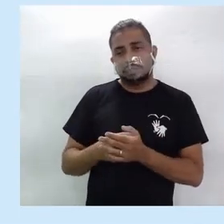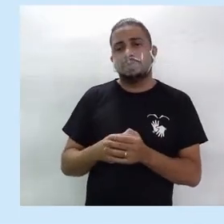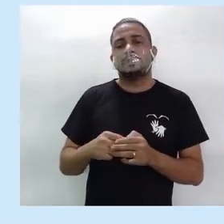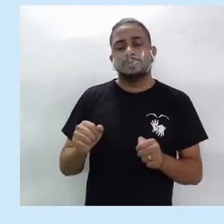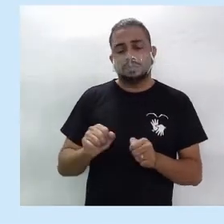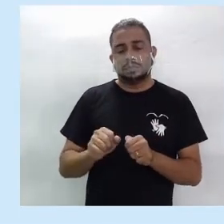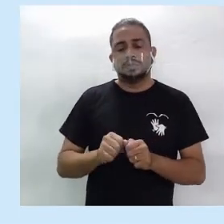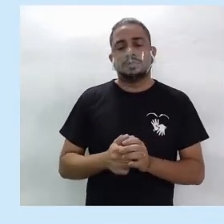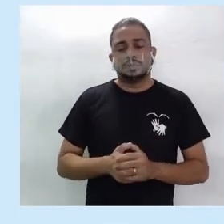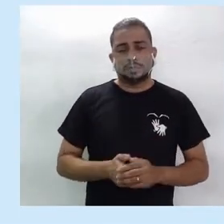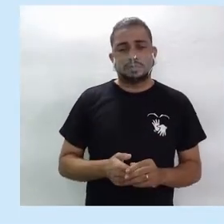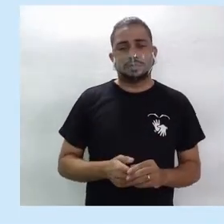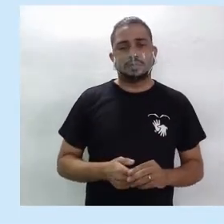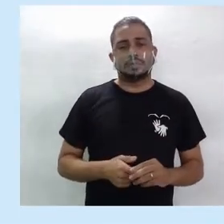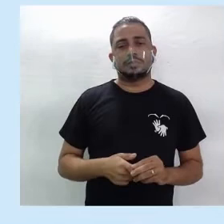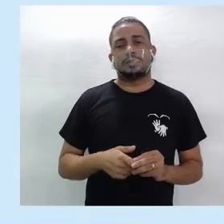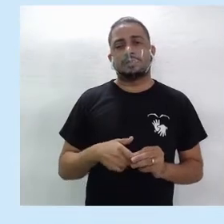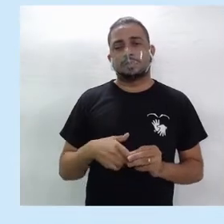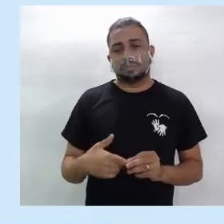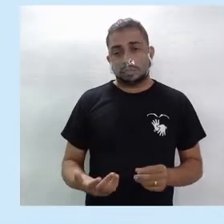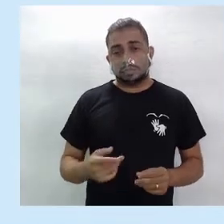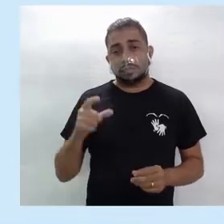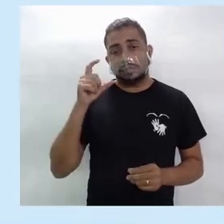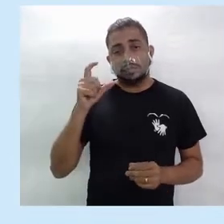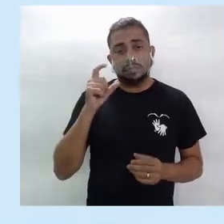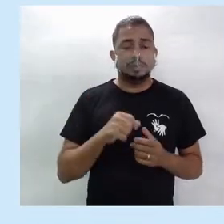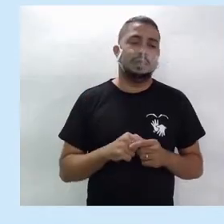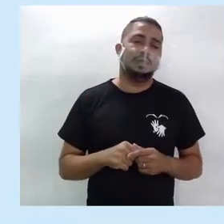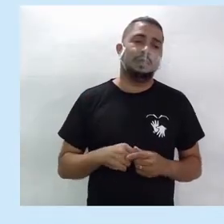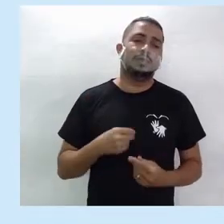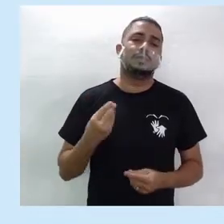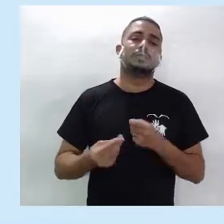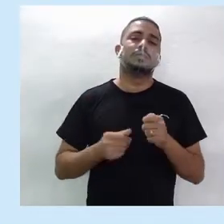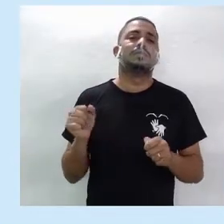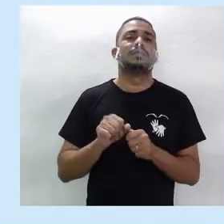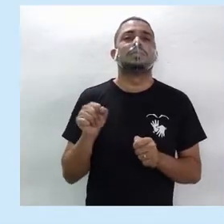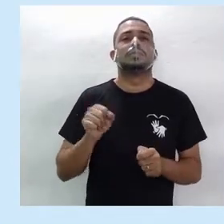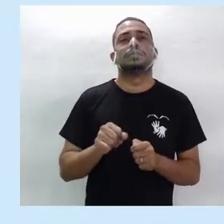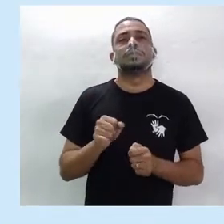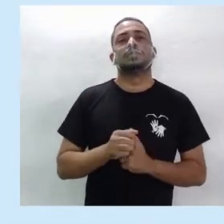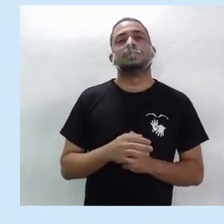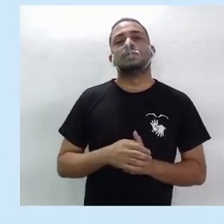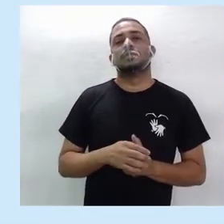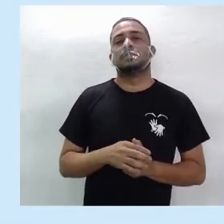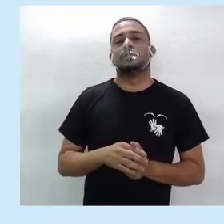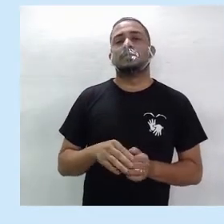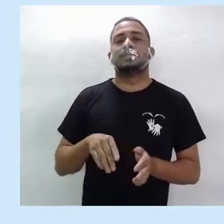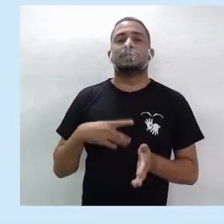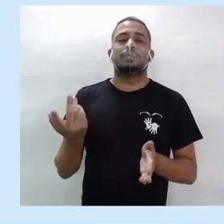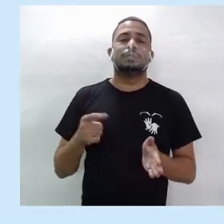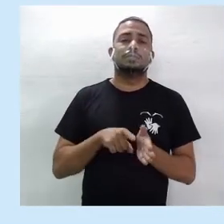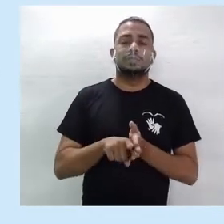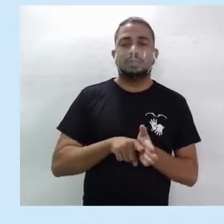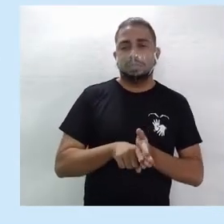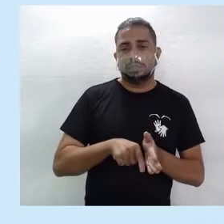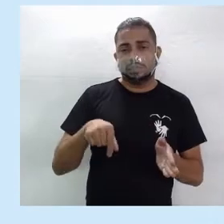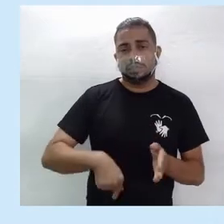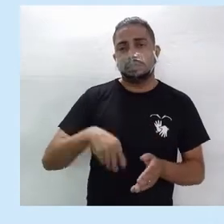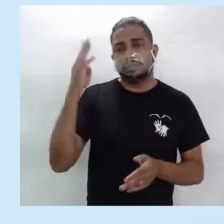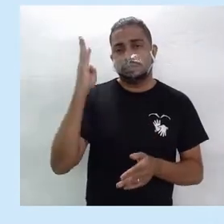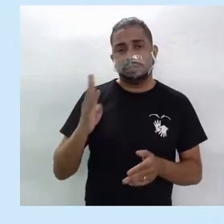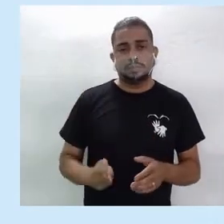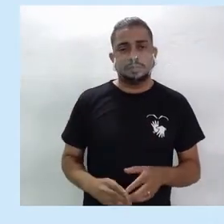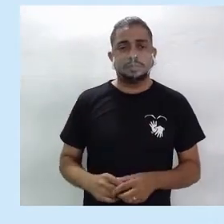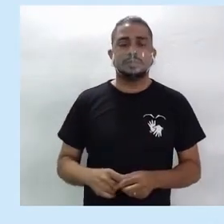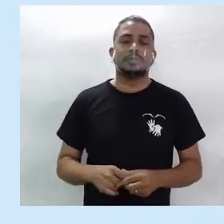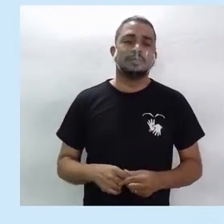funcionem, tá, gente? Então, é muito interessante a gente perceber como é que funciona a dinâmica de pesquisa aqui no Brasil, por exemplo,